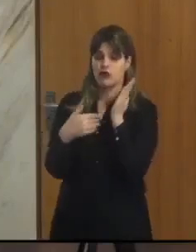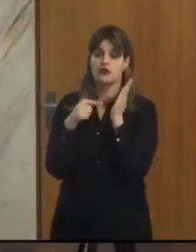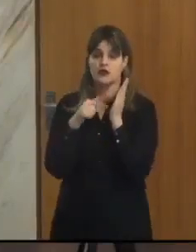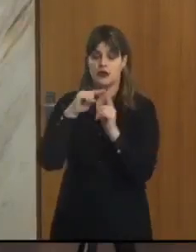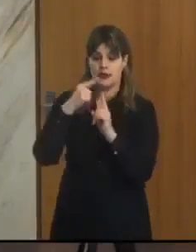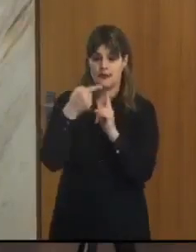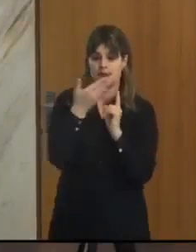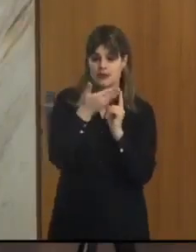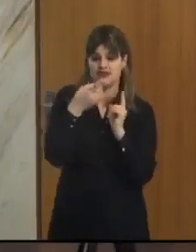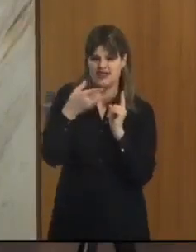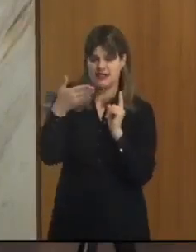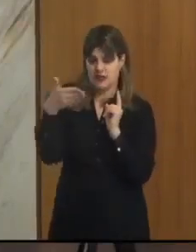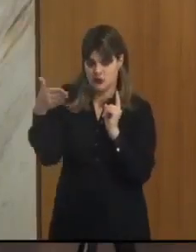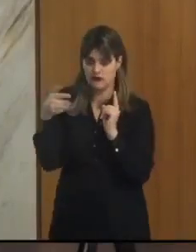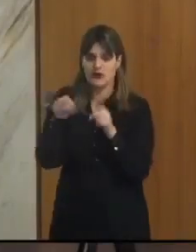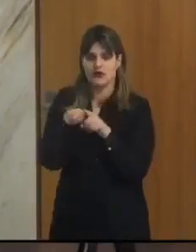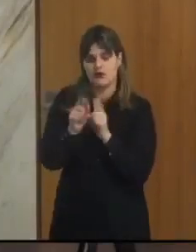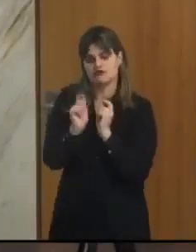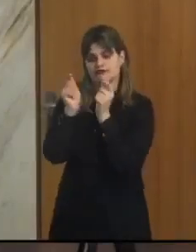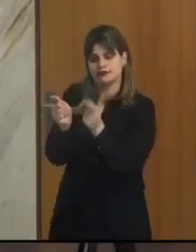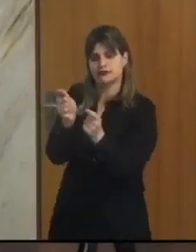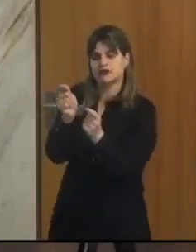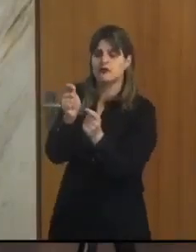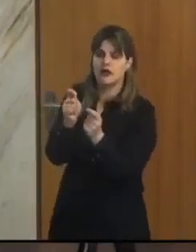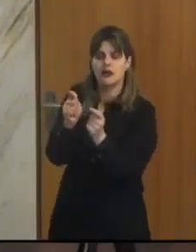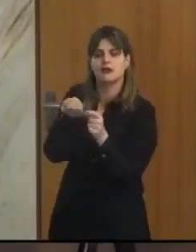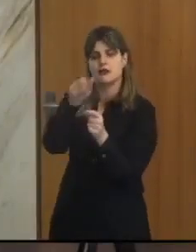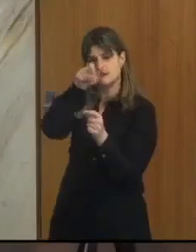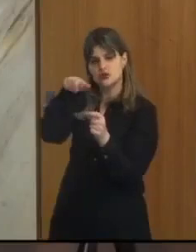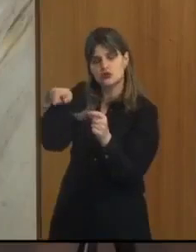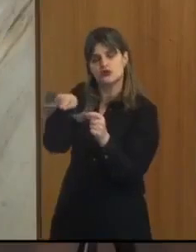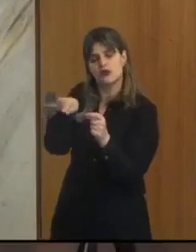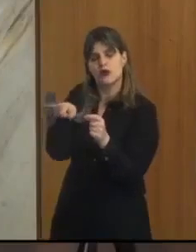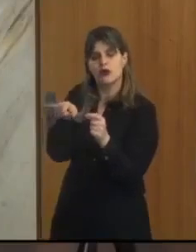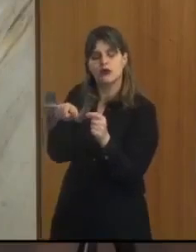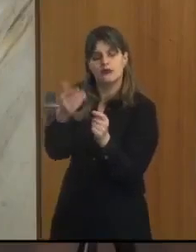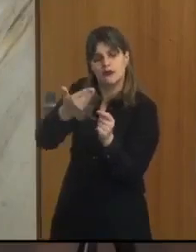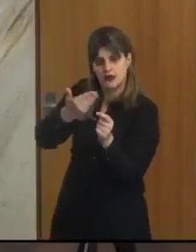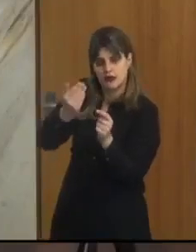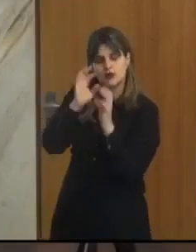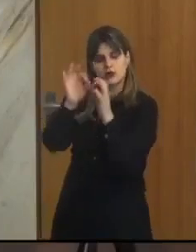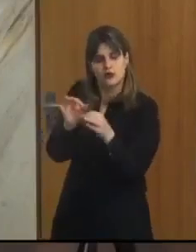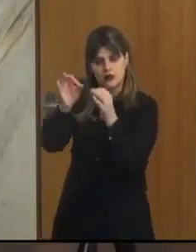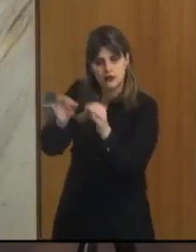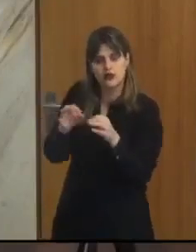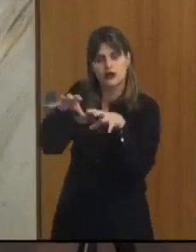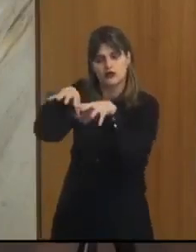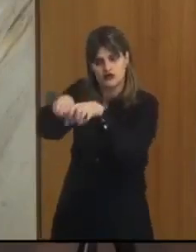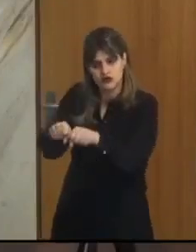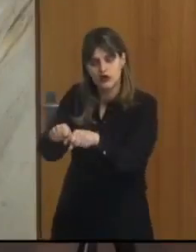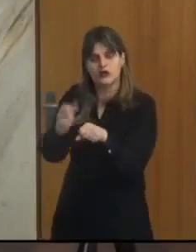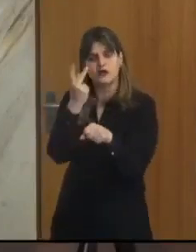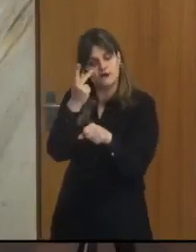acima de tudo, a entrega de privilégios à população que ali se fixe e permitir também que seja feita lá